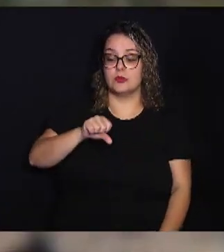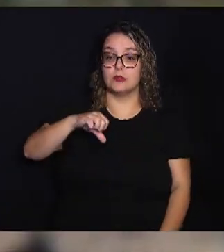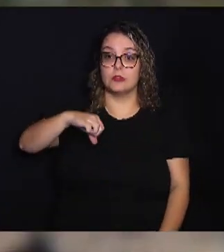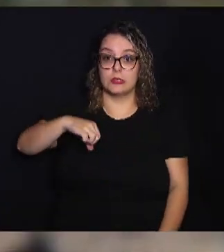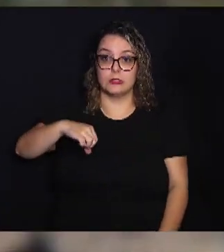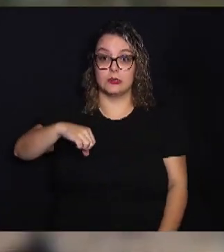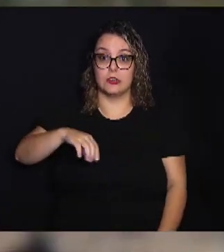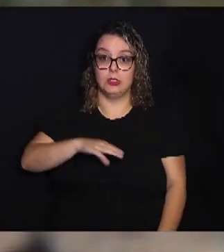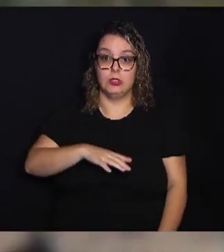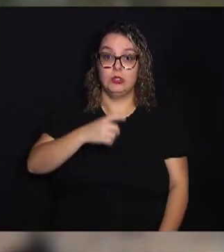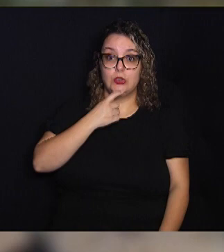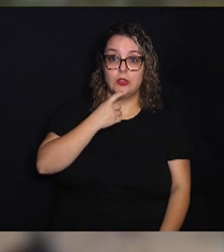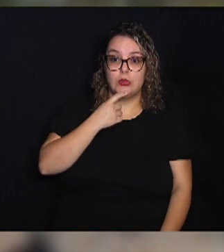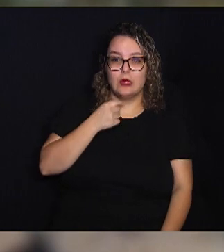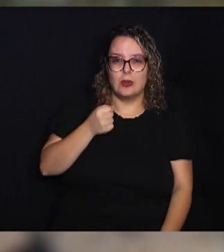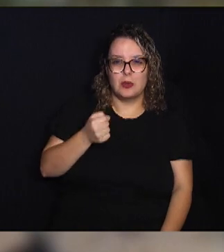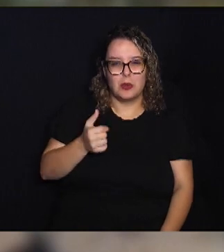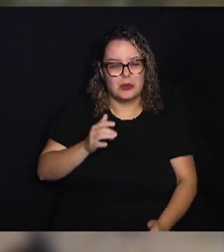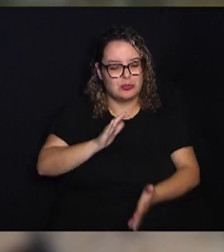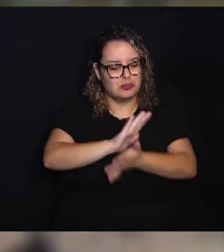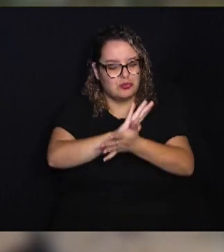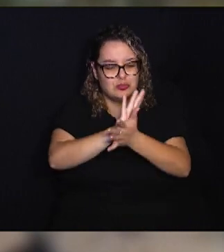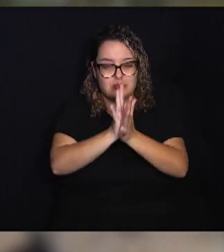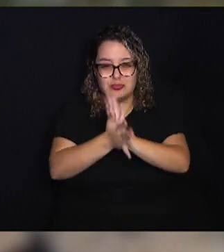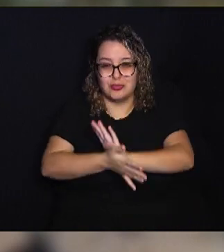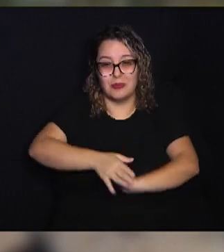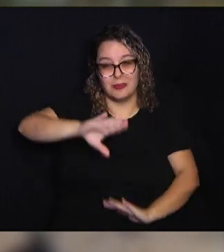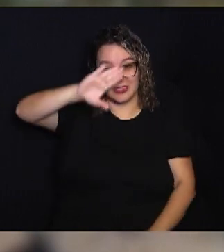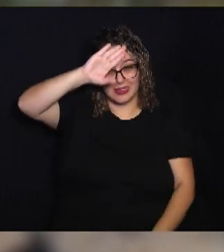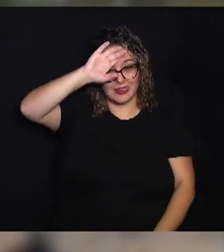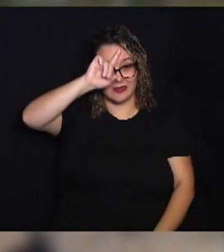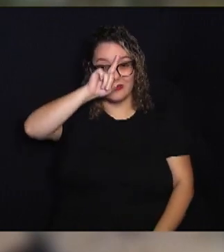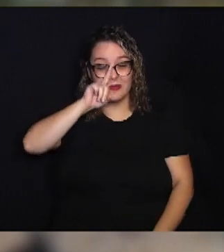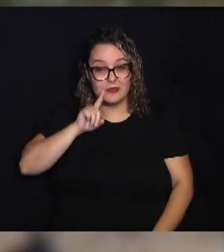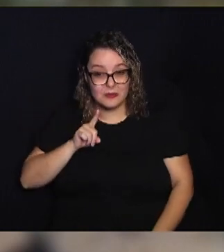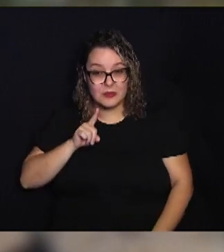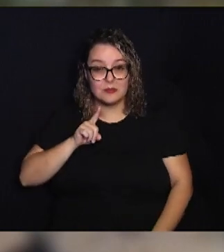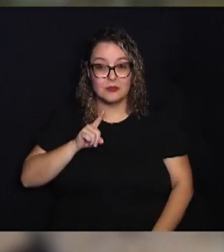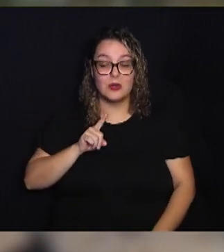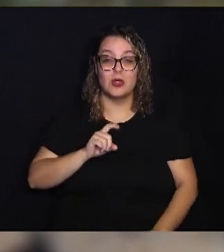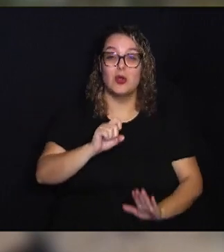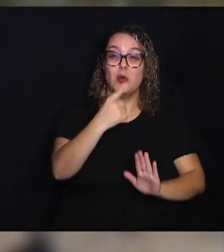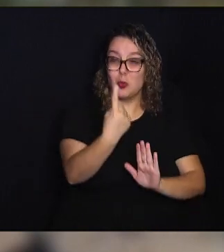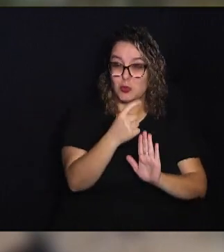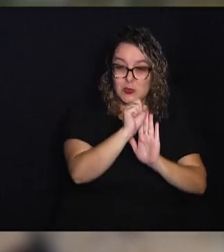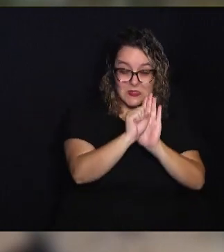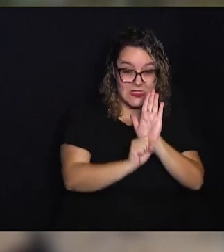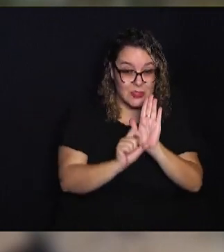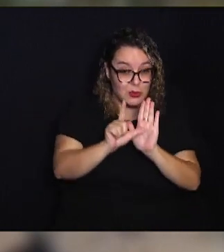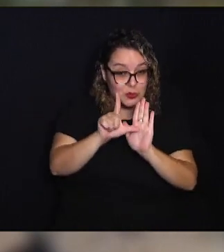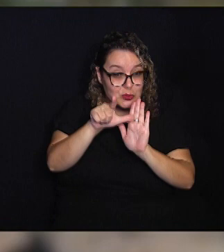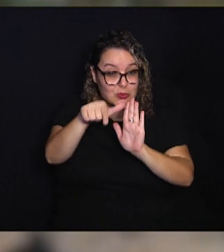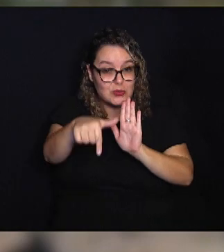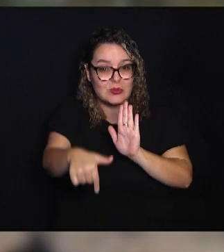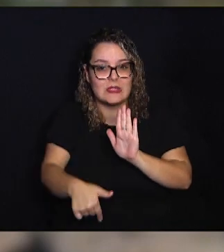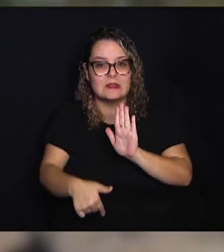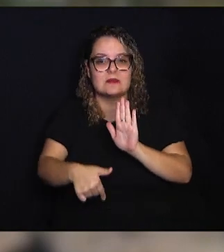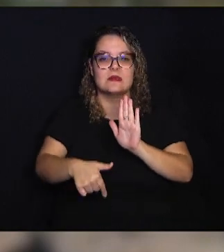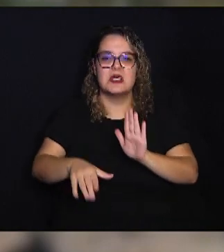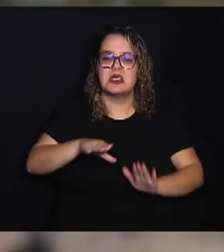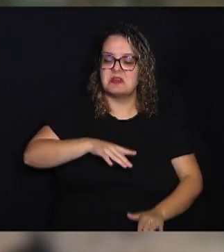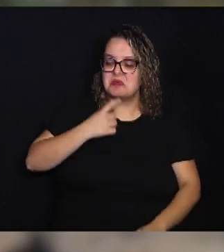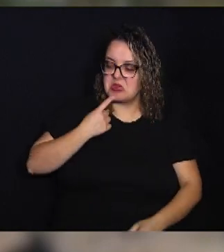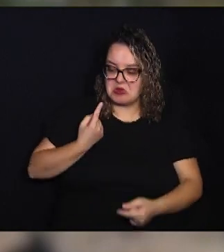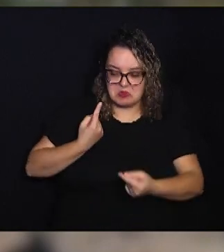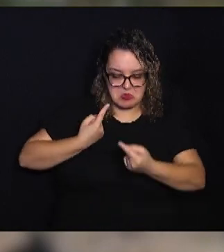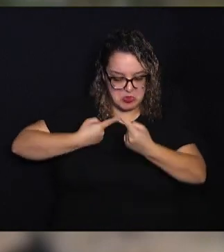1989, Campinas quase foi dizimada pela febre amarela. Um século depois, Campinas desponta não só